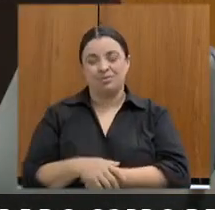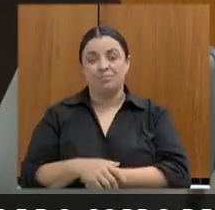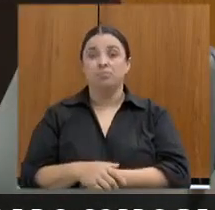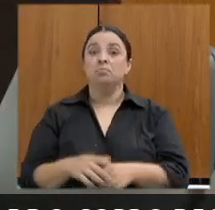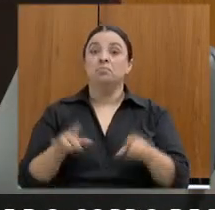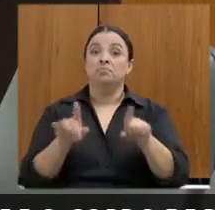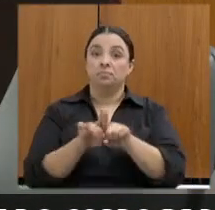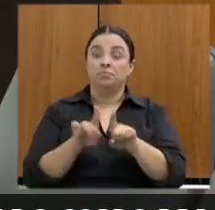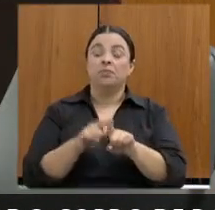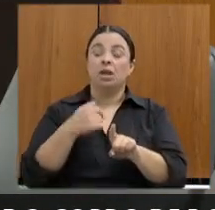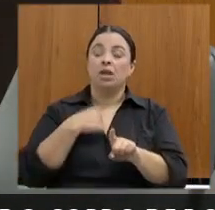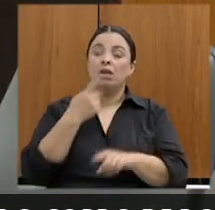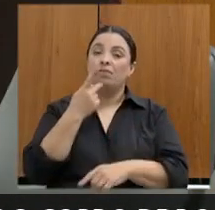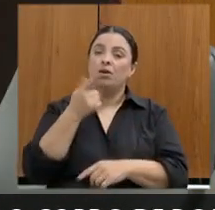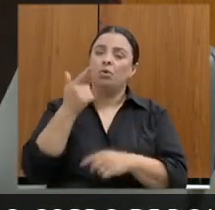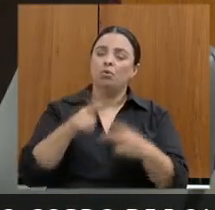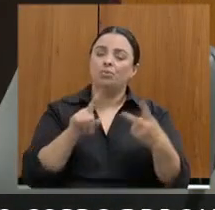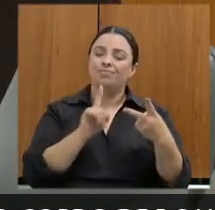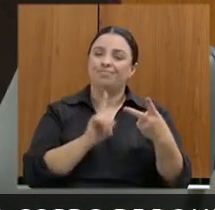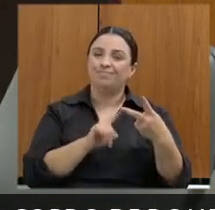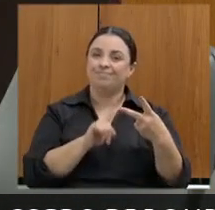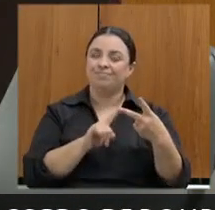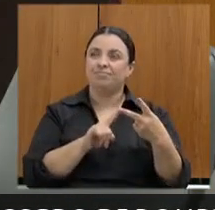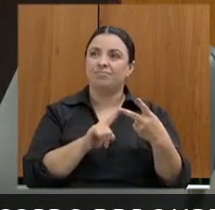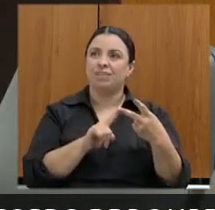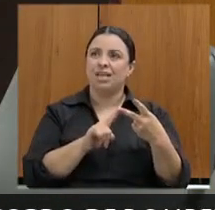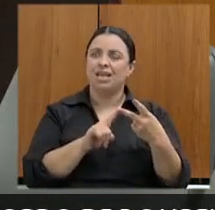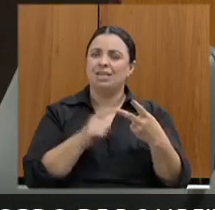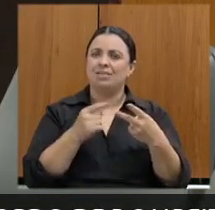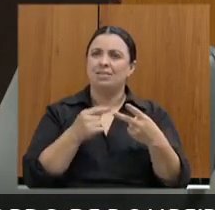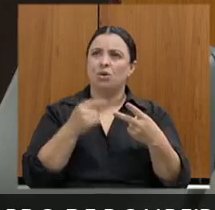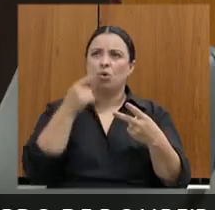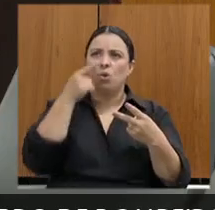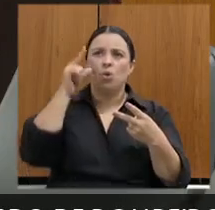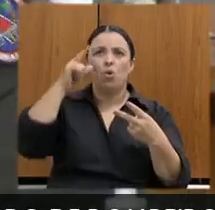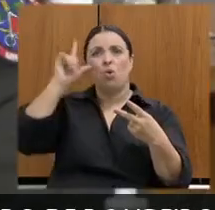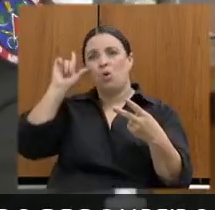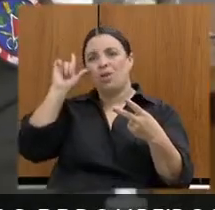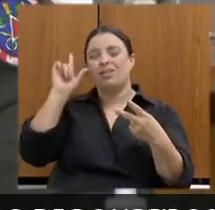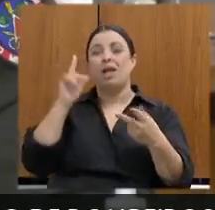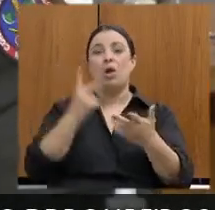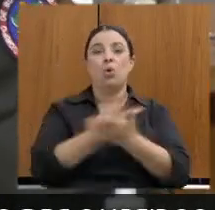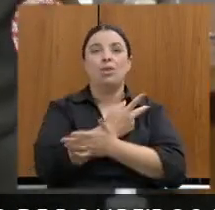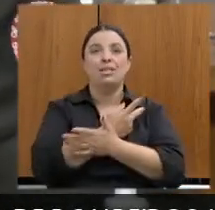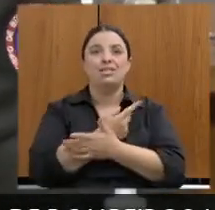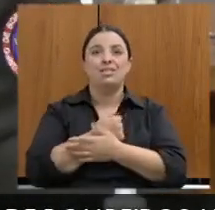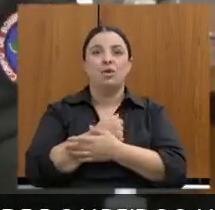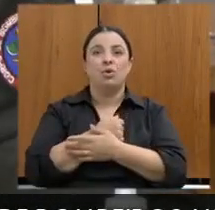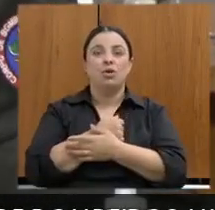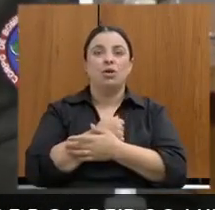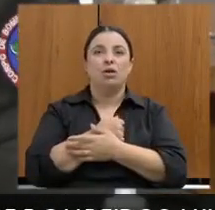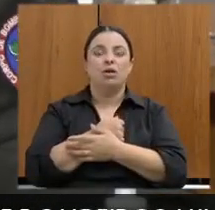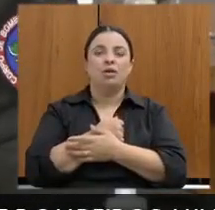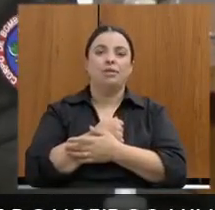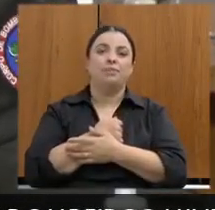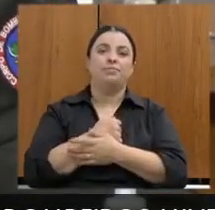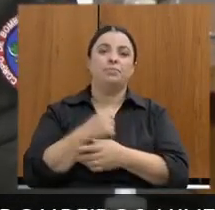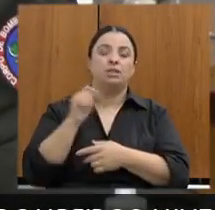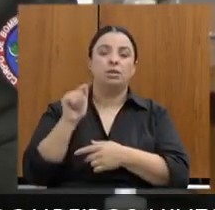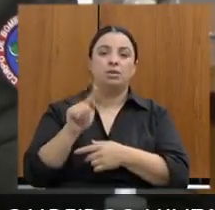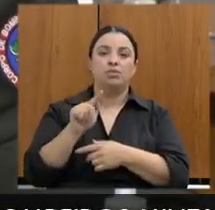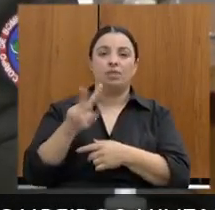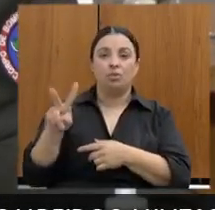ponto nós tivemos essa semana antes ontem um incêndio no mercado municipal de Governador